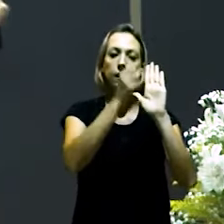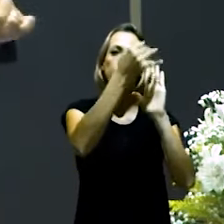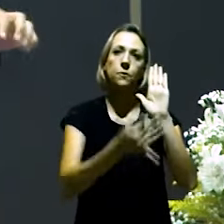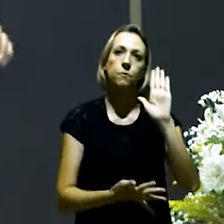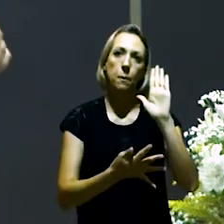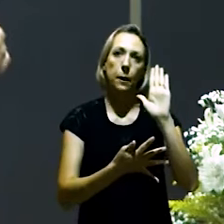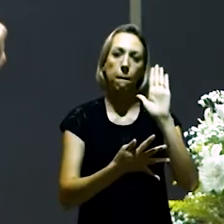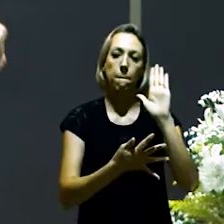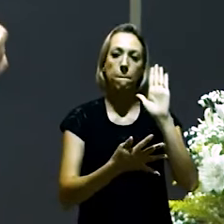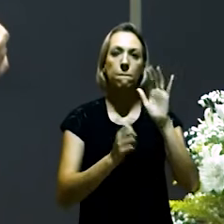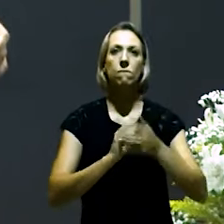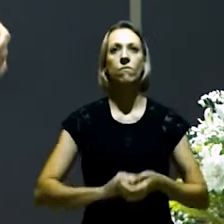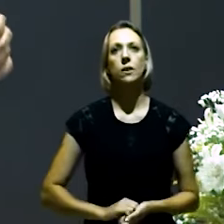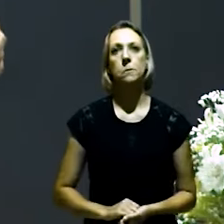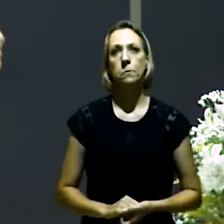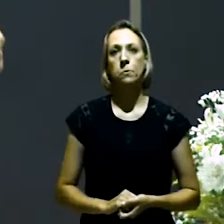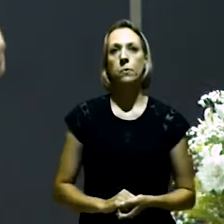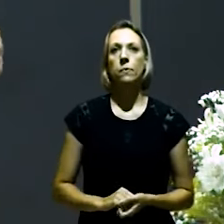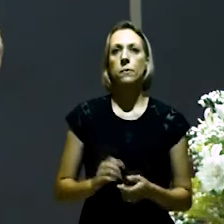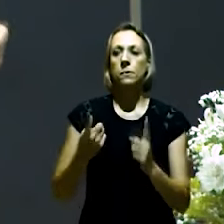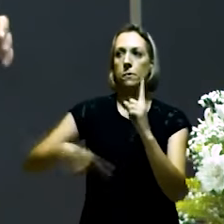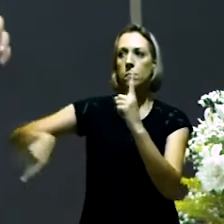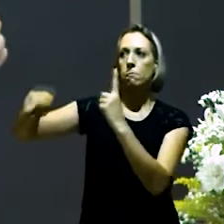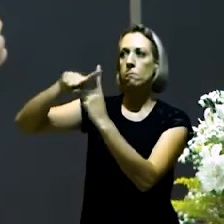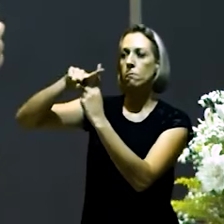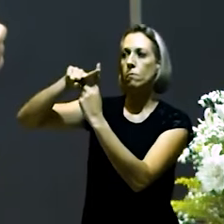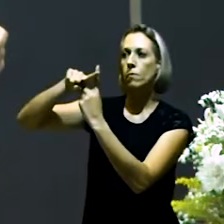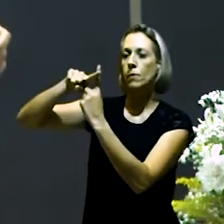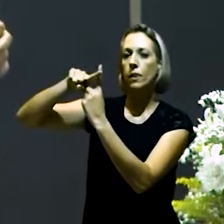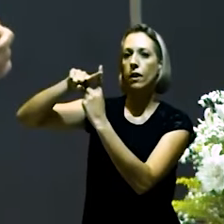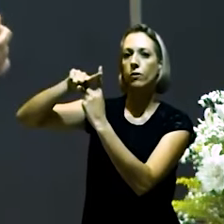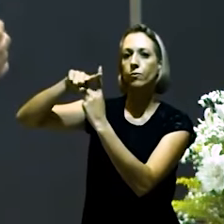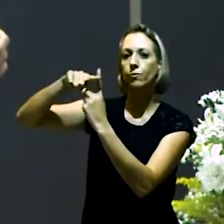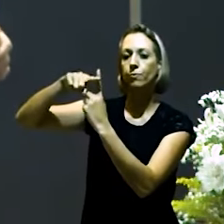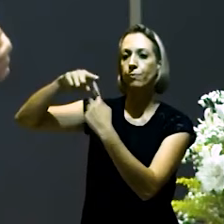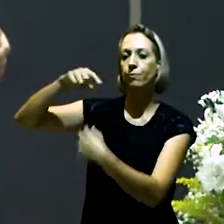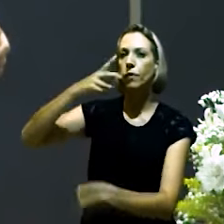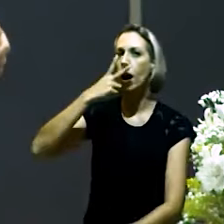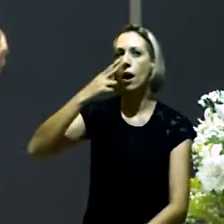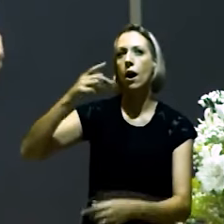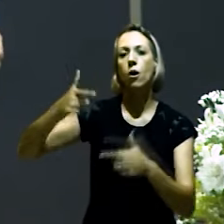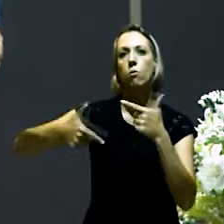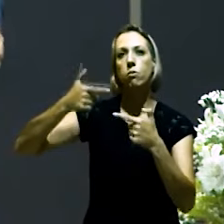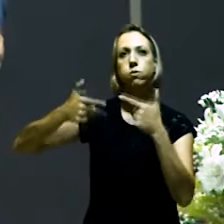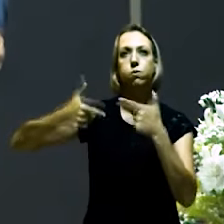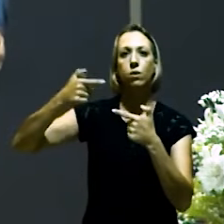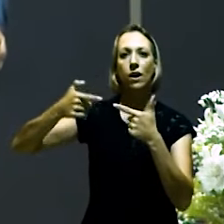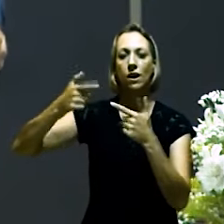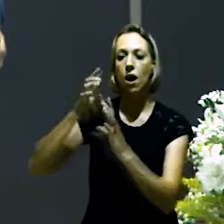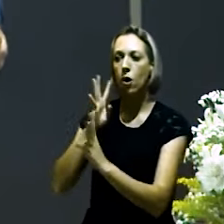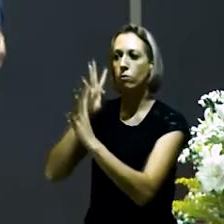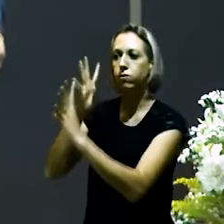além. É por isso que a cruz é um ato de guerra. É por isso que para mim a cruz é o maior desfile de guerra da história